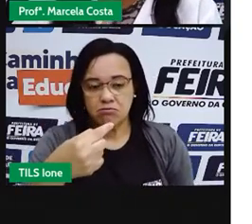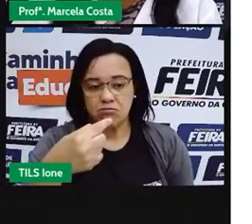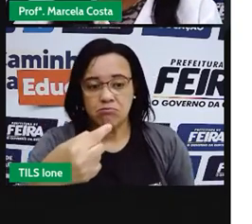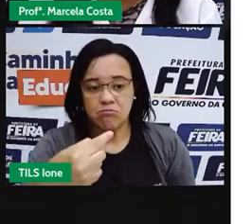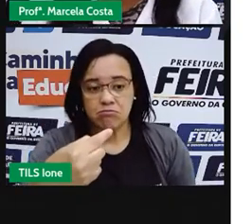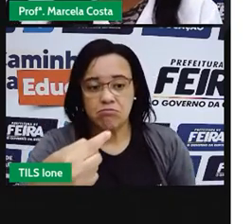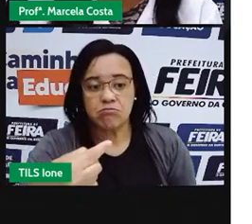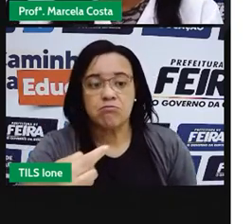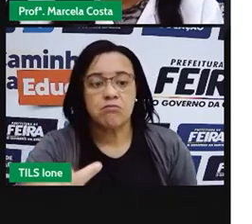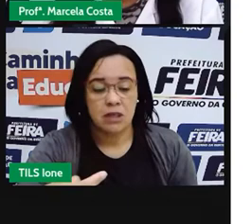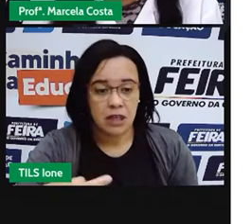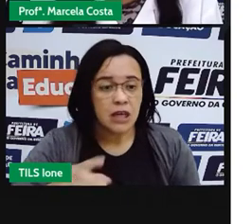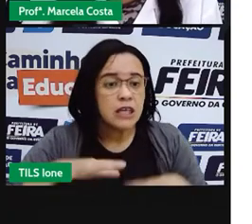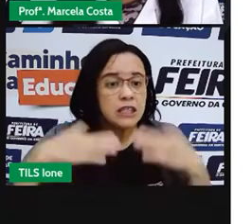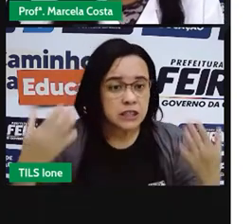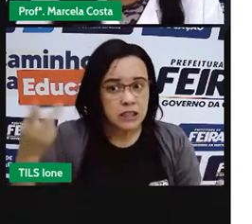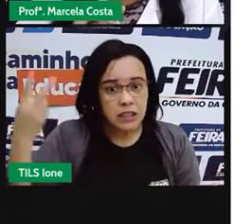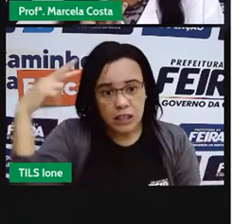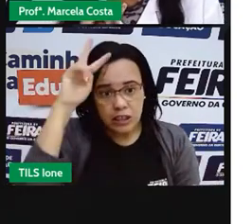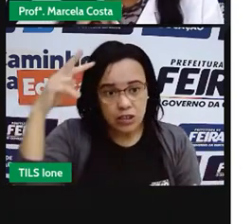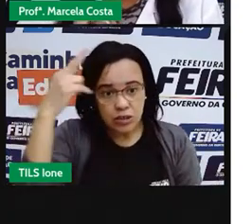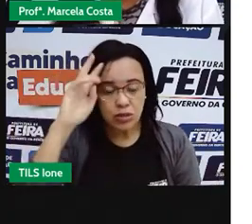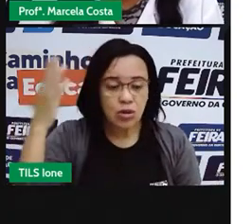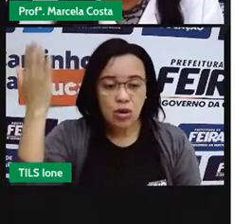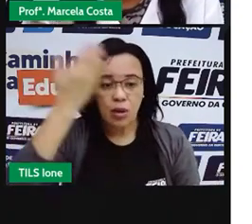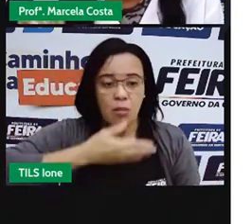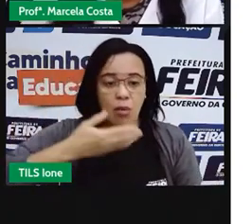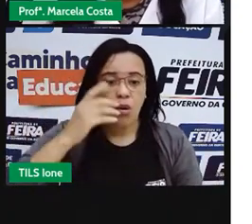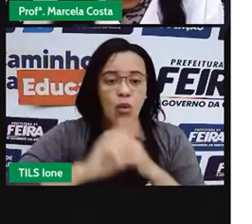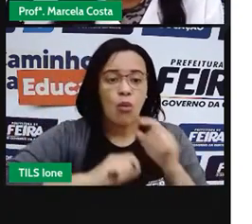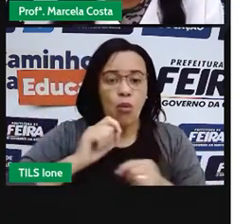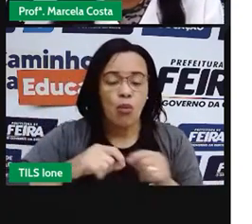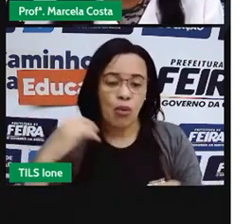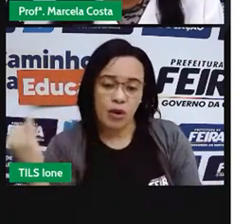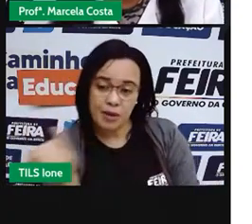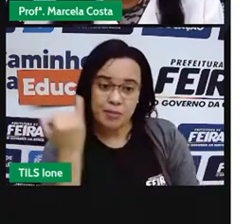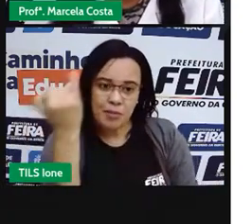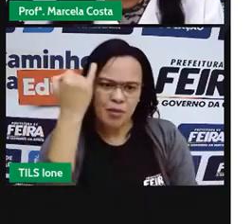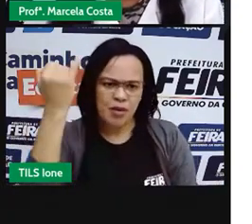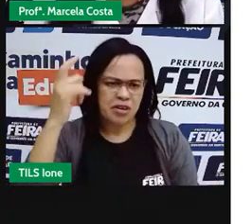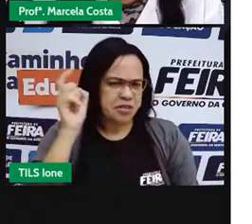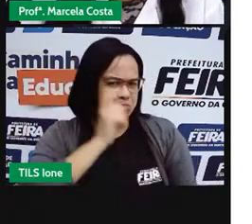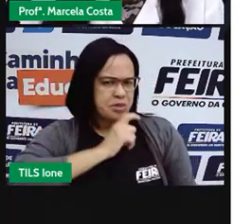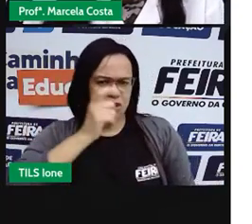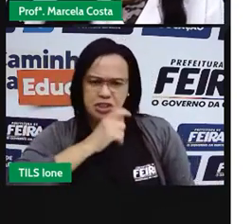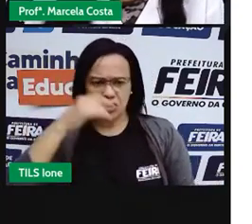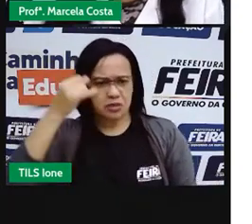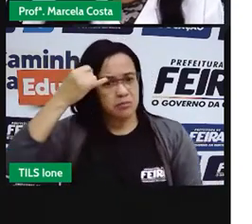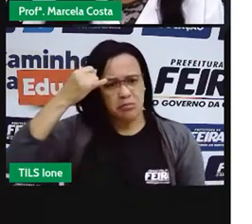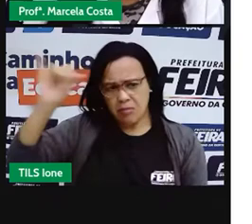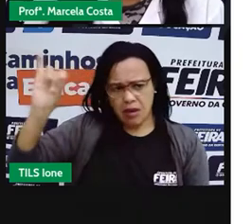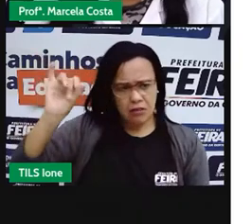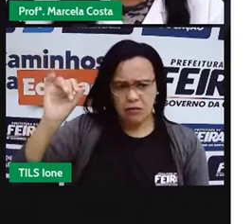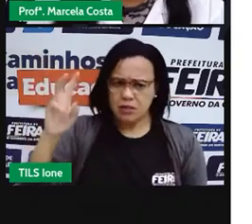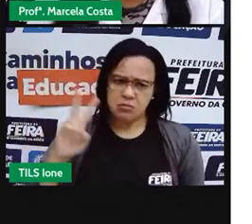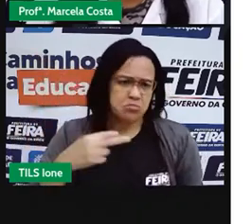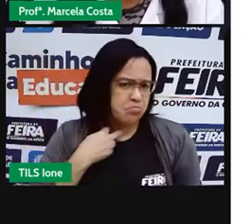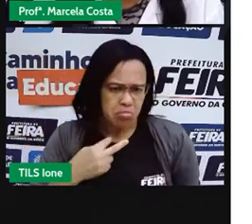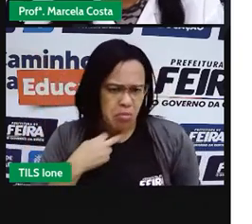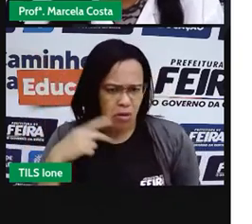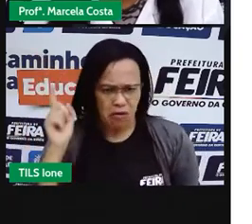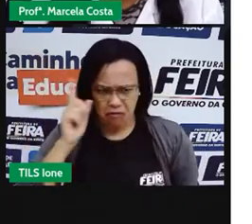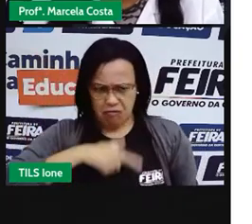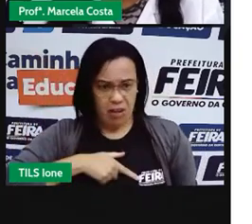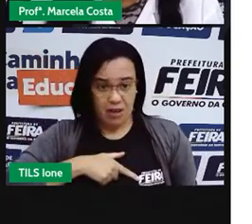importante não mentir e que é importante obedecer os pais. Então, são alguns ensinamentos que a